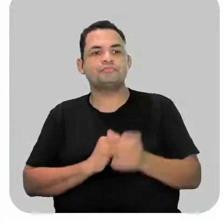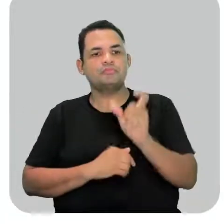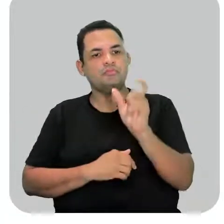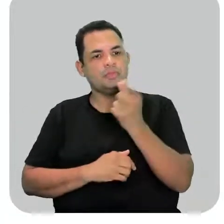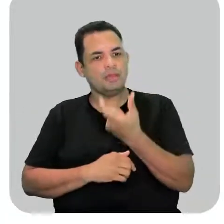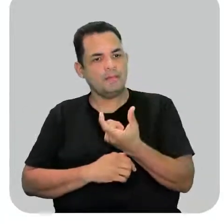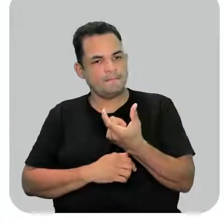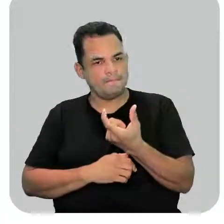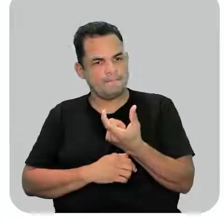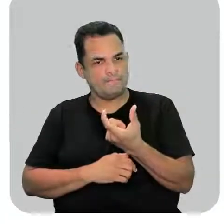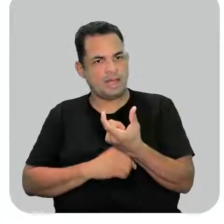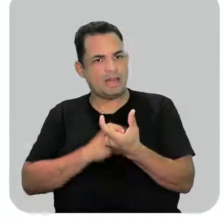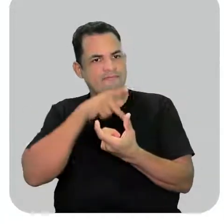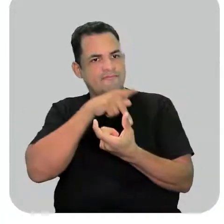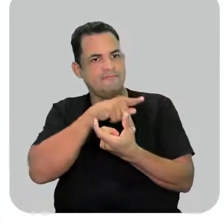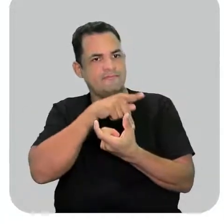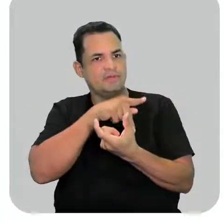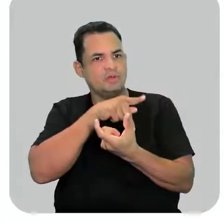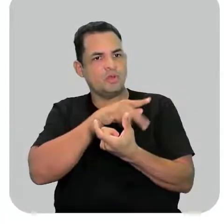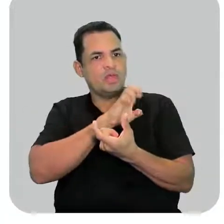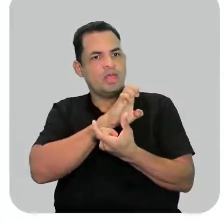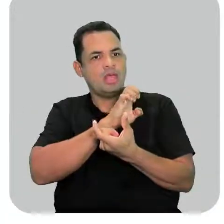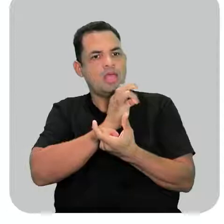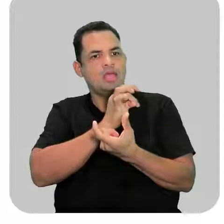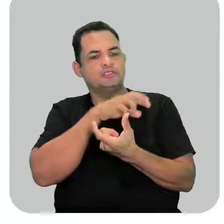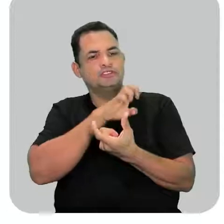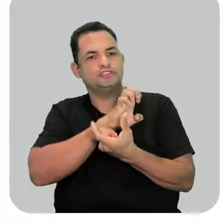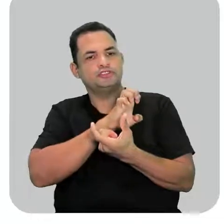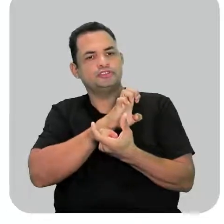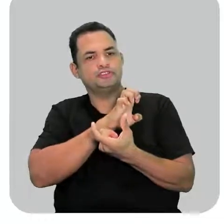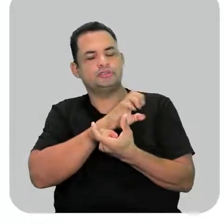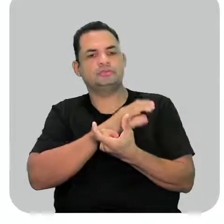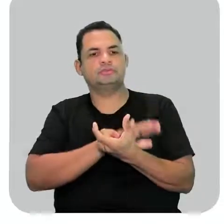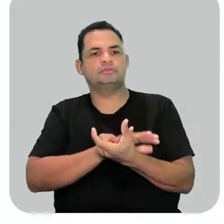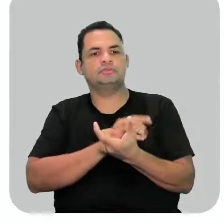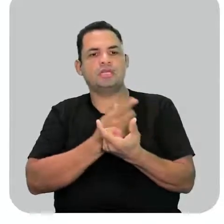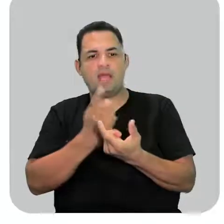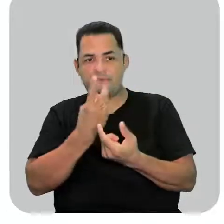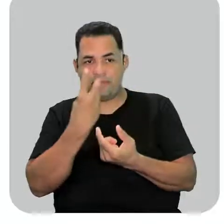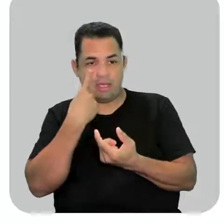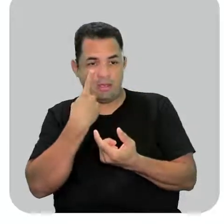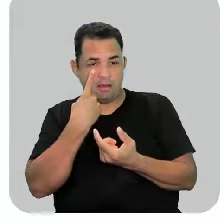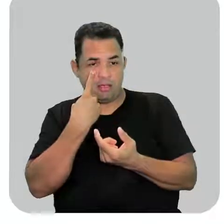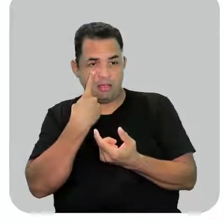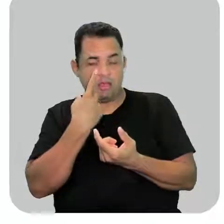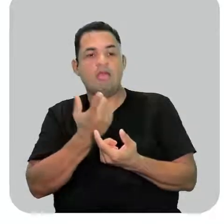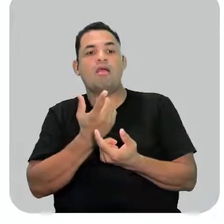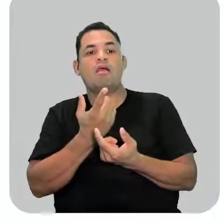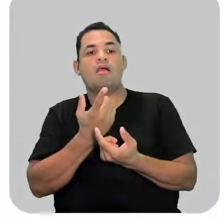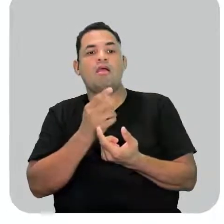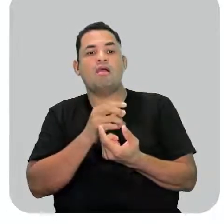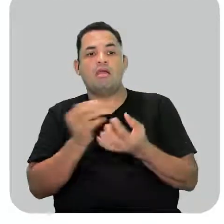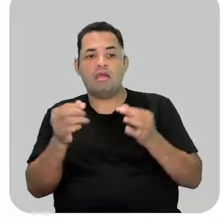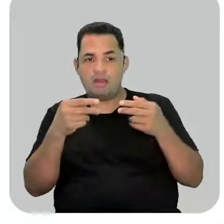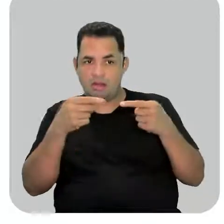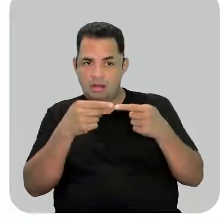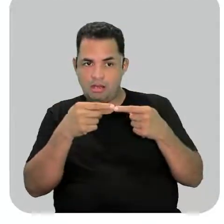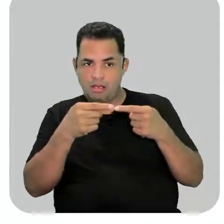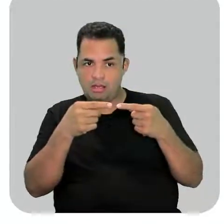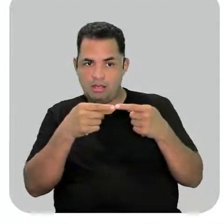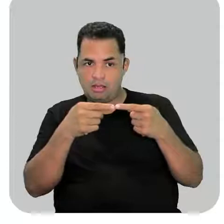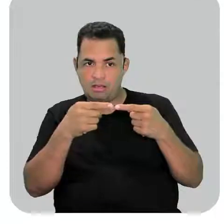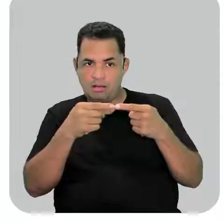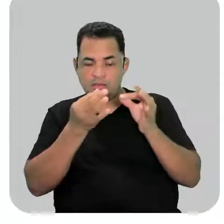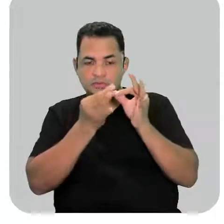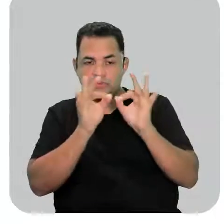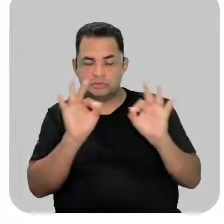et. Aí você vai olhar a ligação aqui, ó, entre esses átomos de carbono, que é a